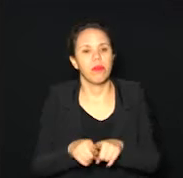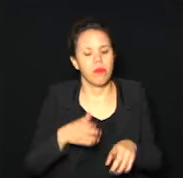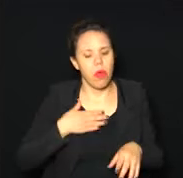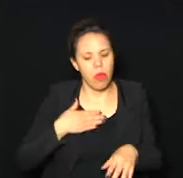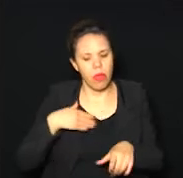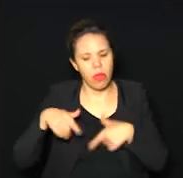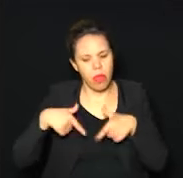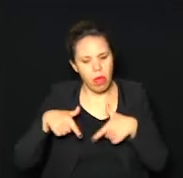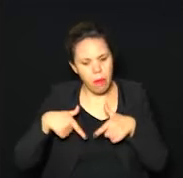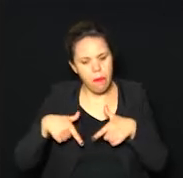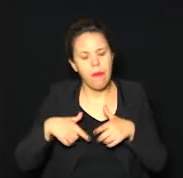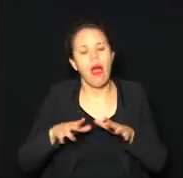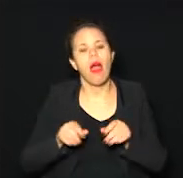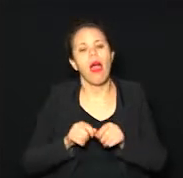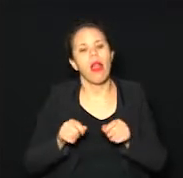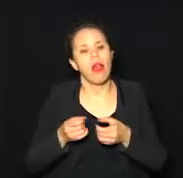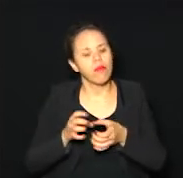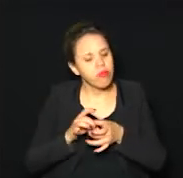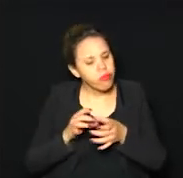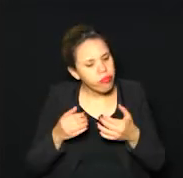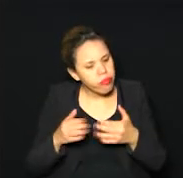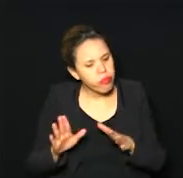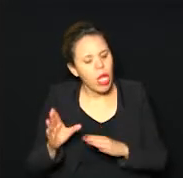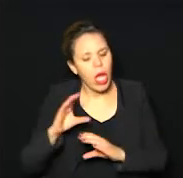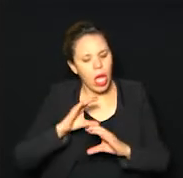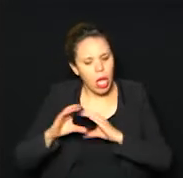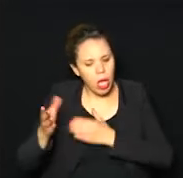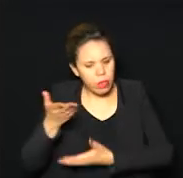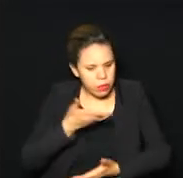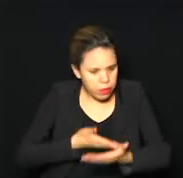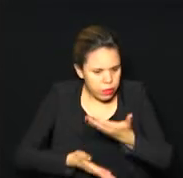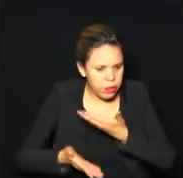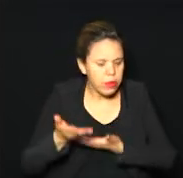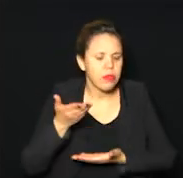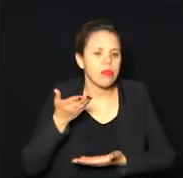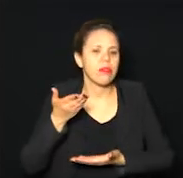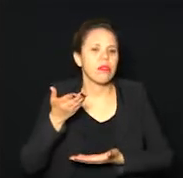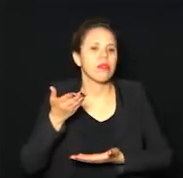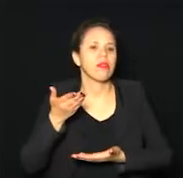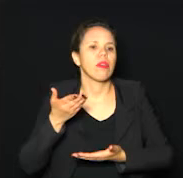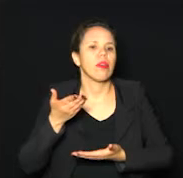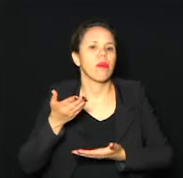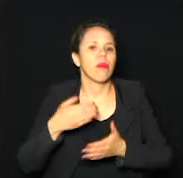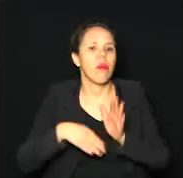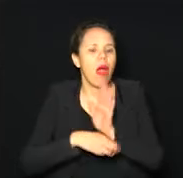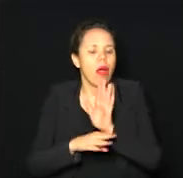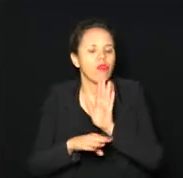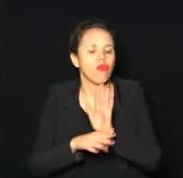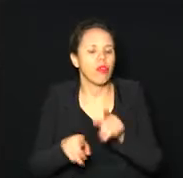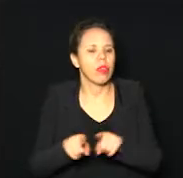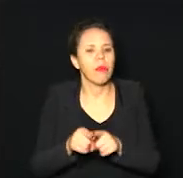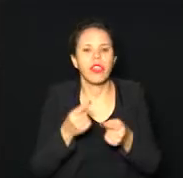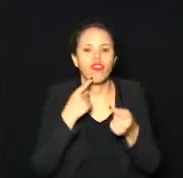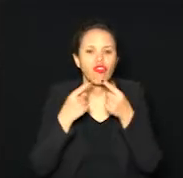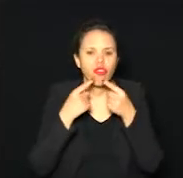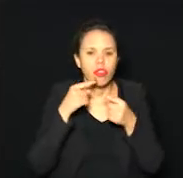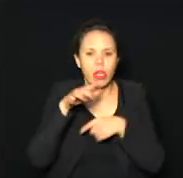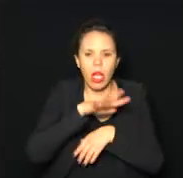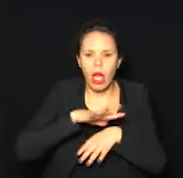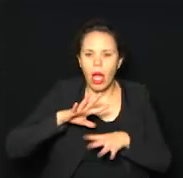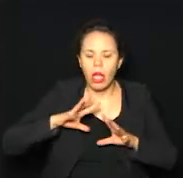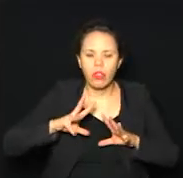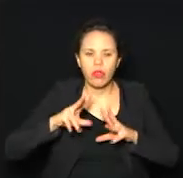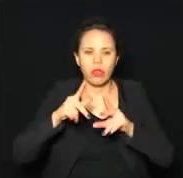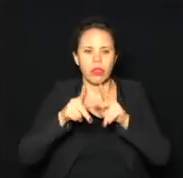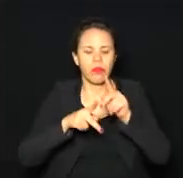estamos à disposição para fazer essa intermediação, para fazer essa interlocução e para que a gente possa dialogar com a sociedade, porque afinal, né,